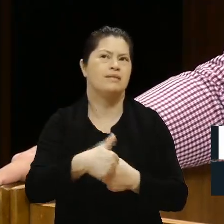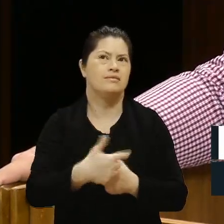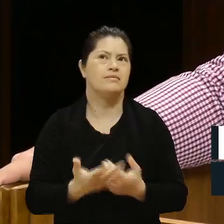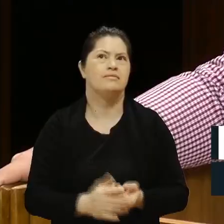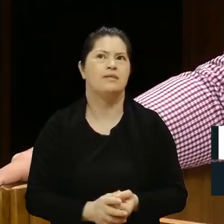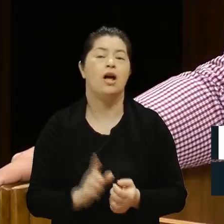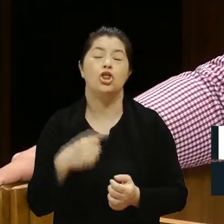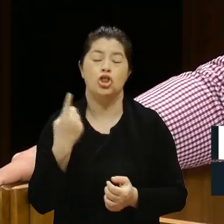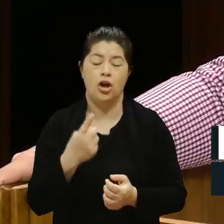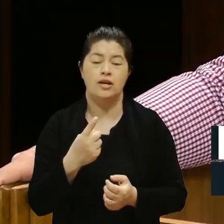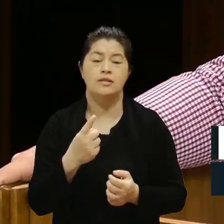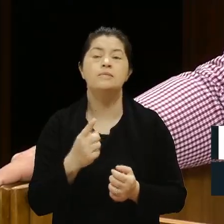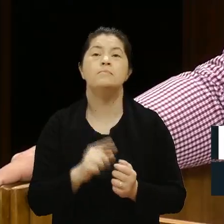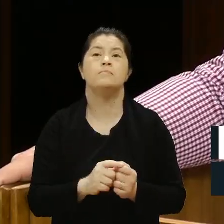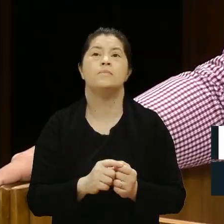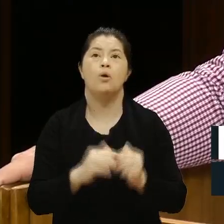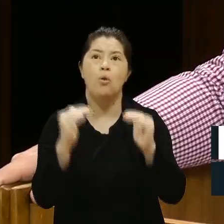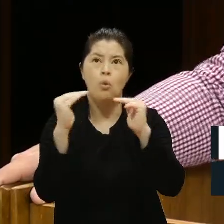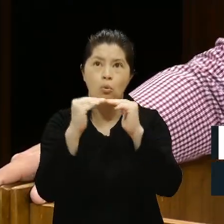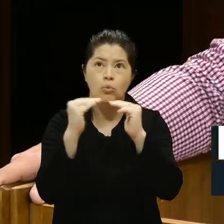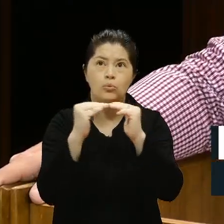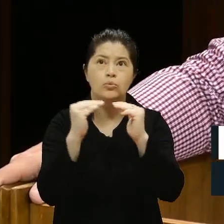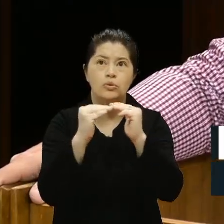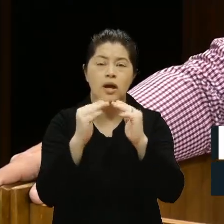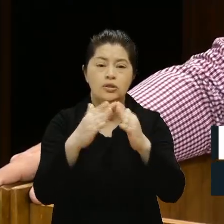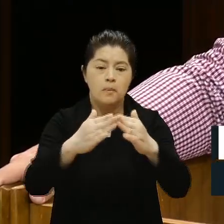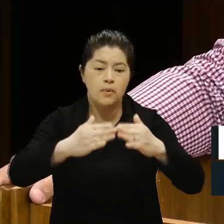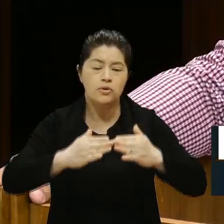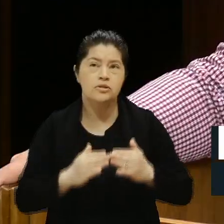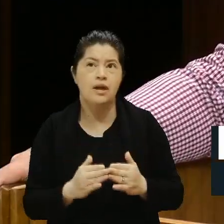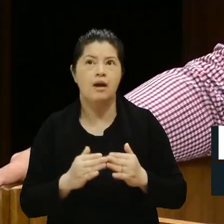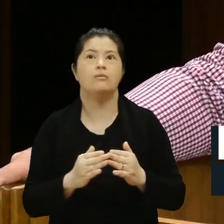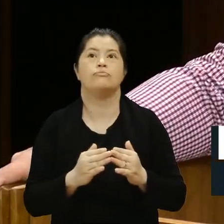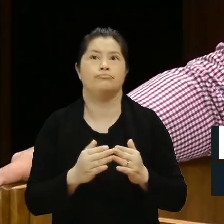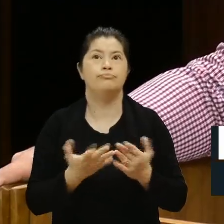somos favoráveis a essa moção, em que pese, e